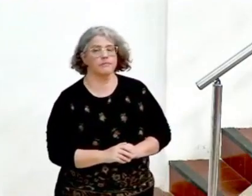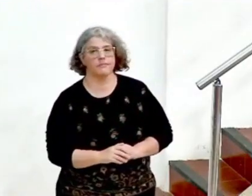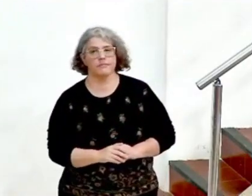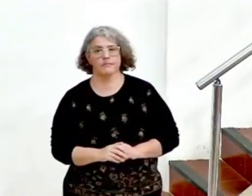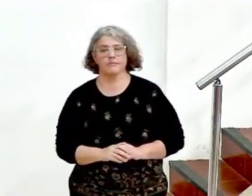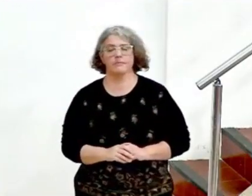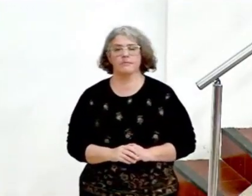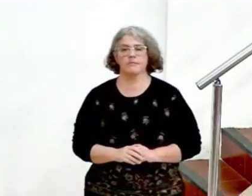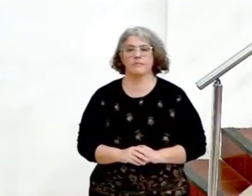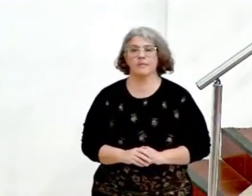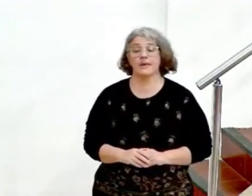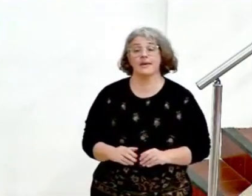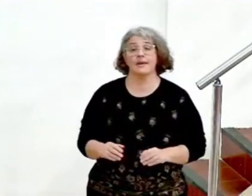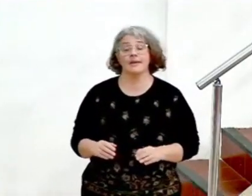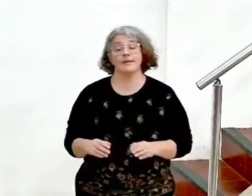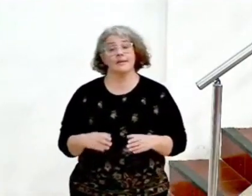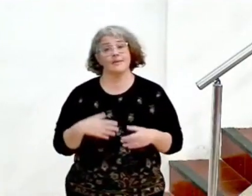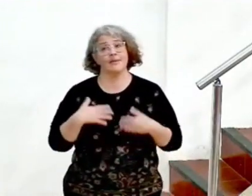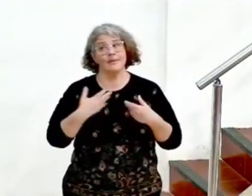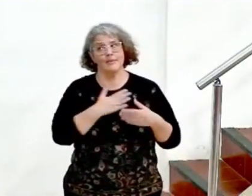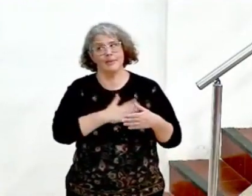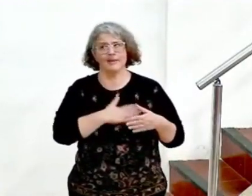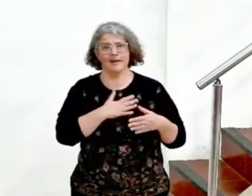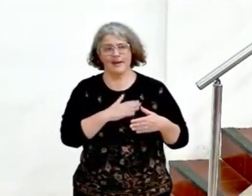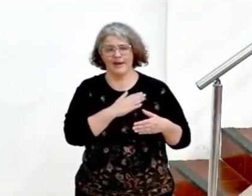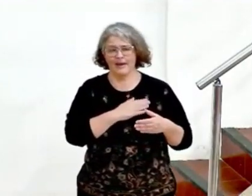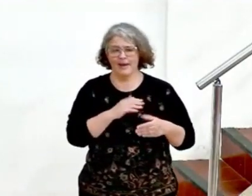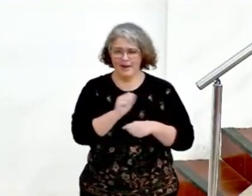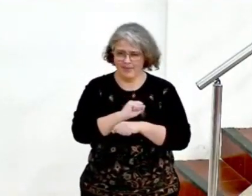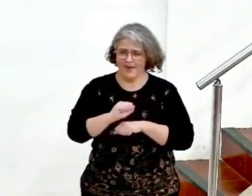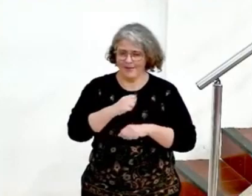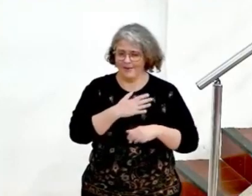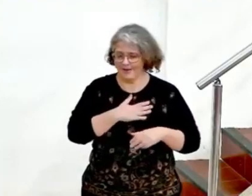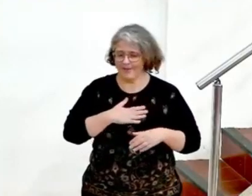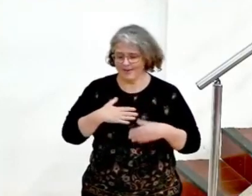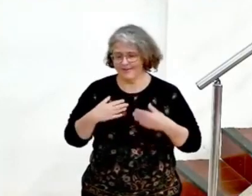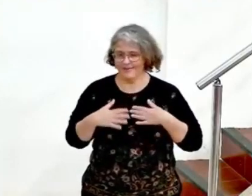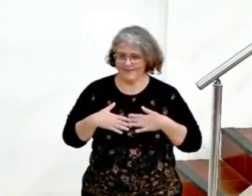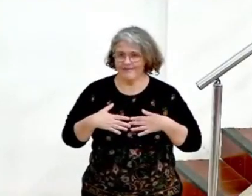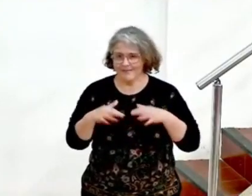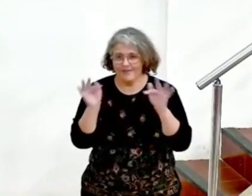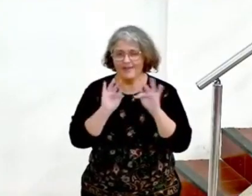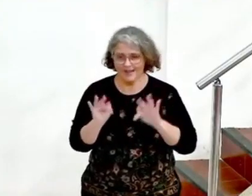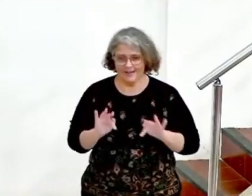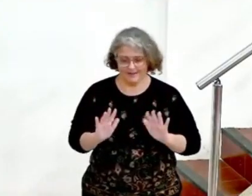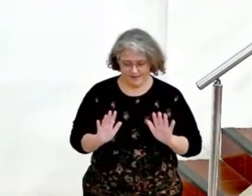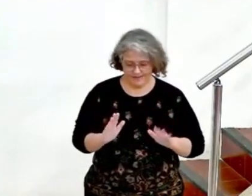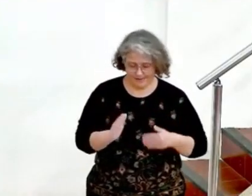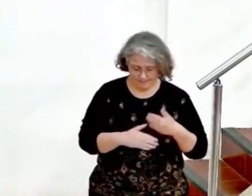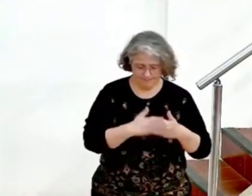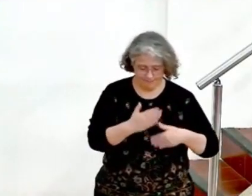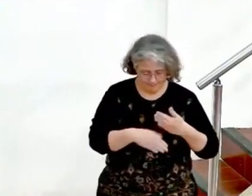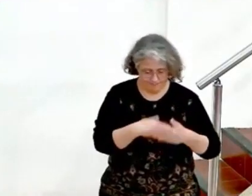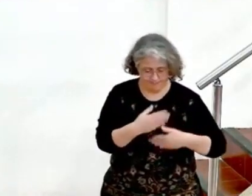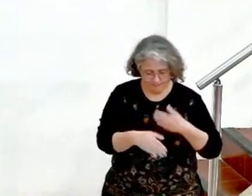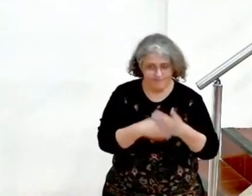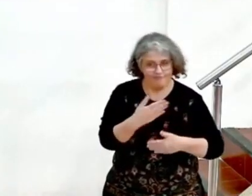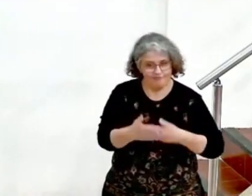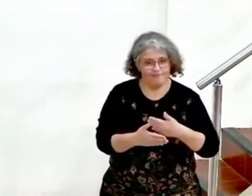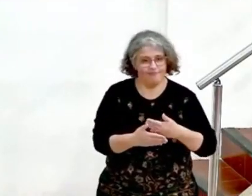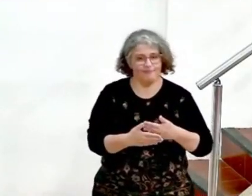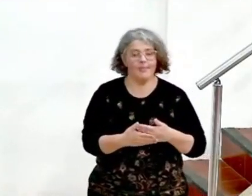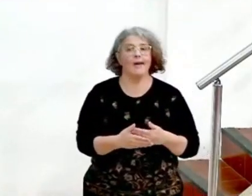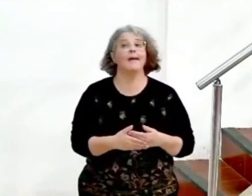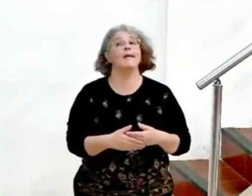Deus anima o coração desse homem. Depois nós temos de novo Abraão trazendo um novo